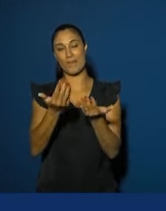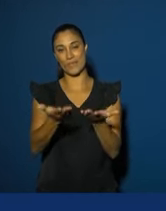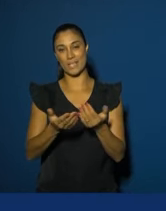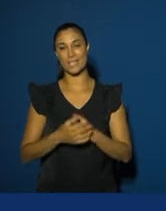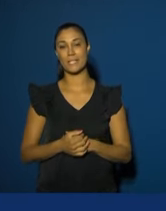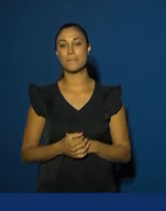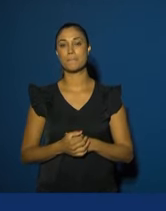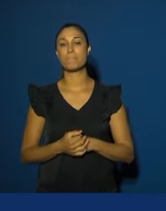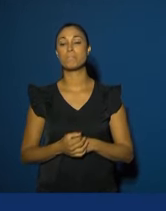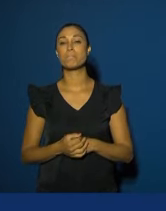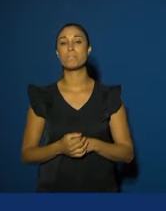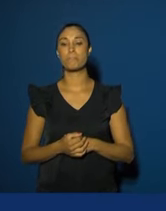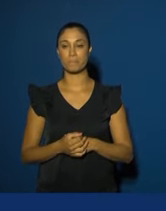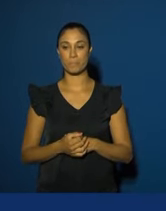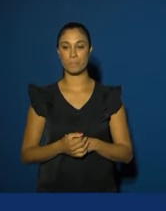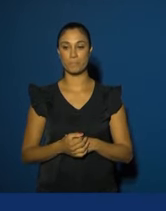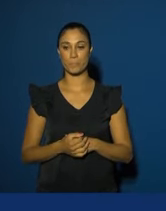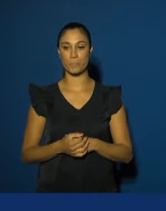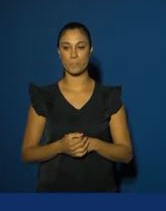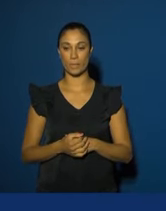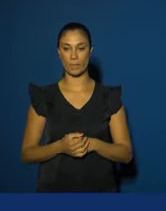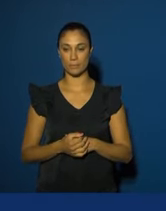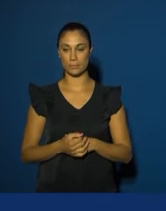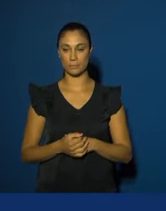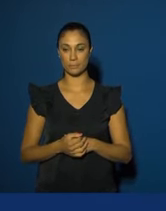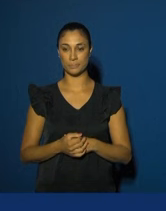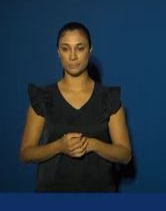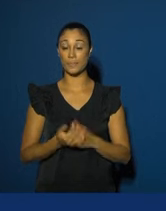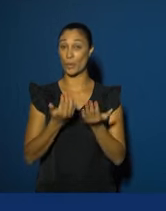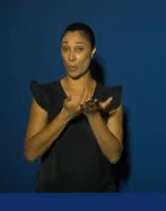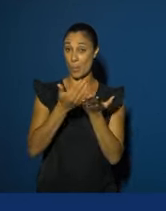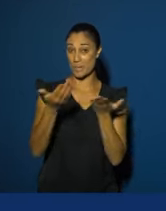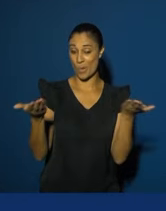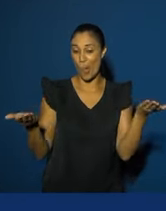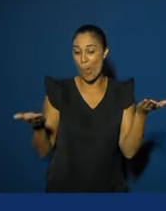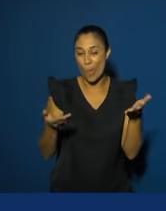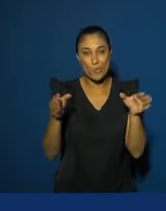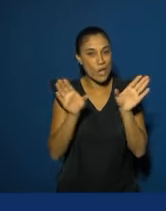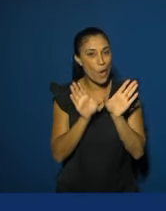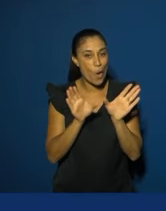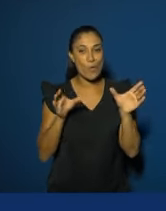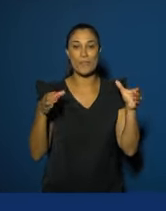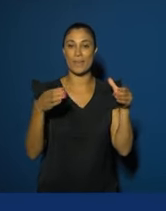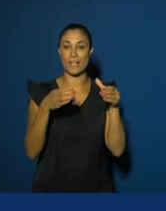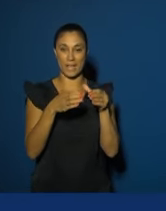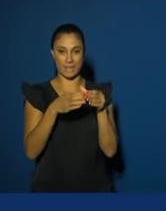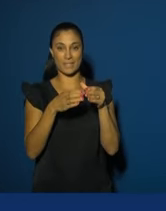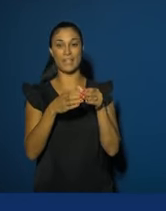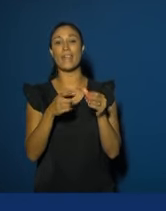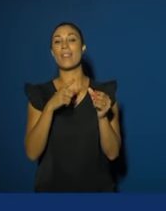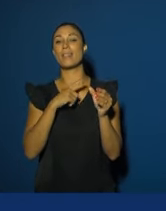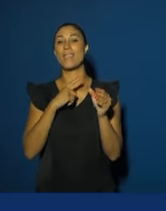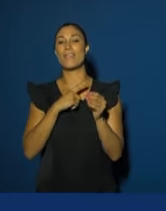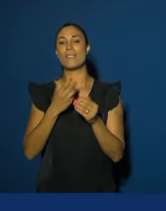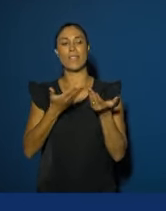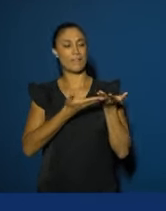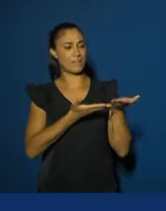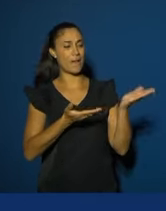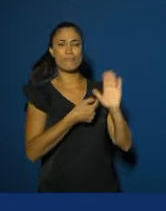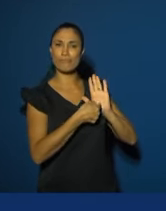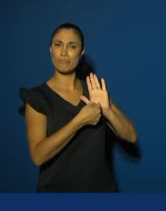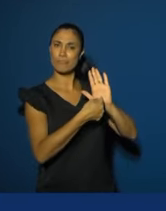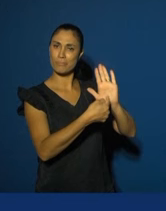alternativas eh começando a nossa a nossa conferência eh tivemos aqui esse elegante